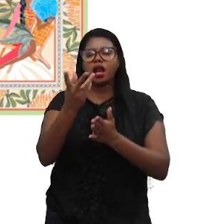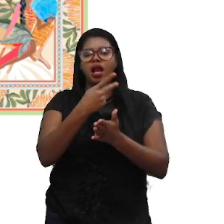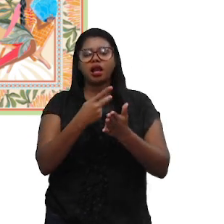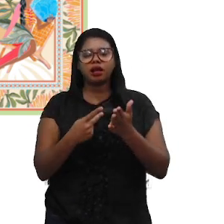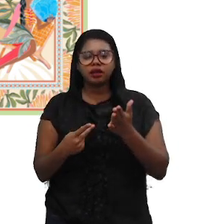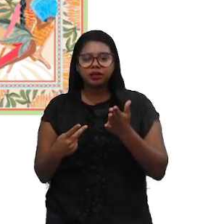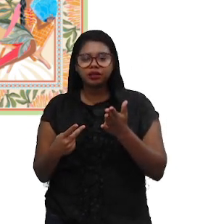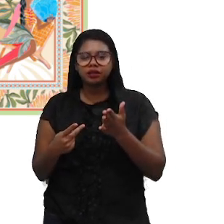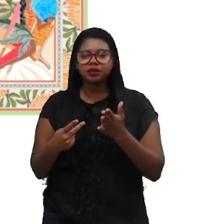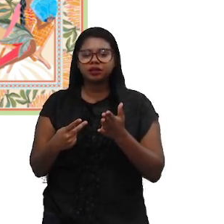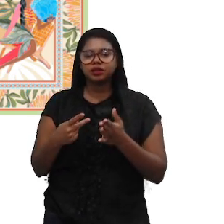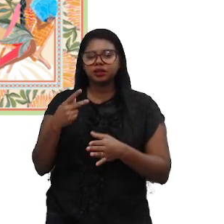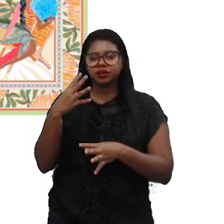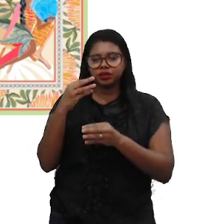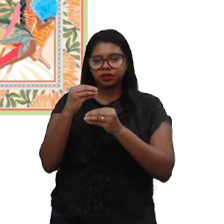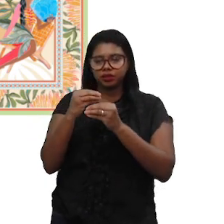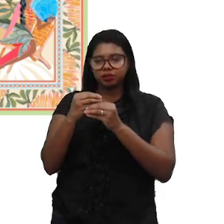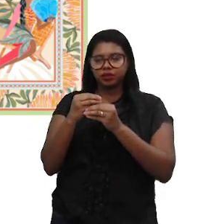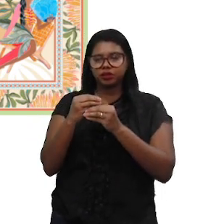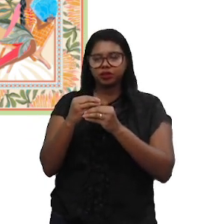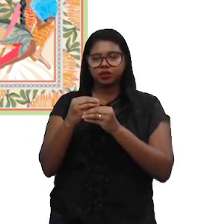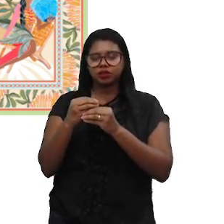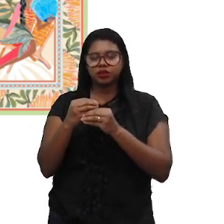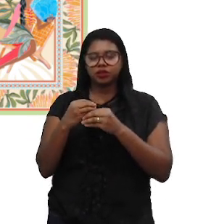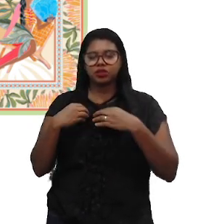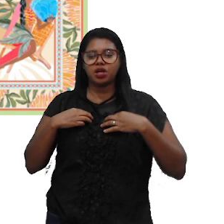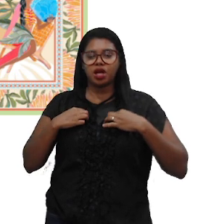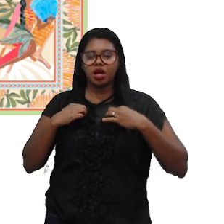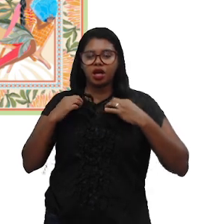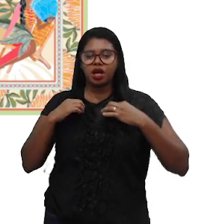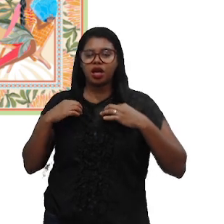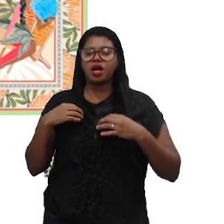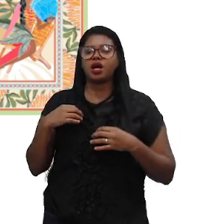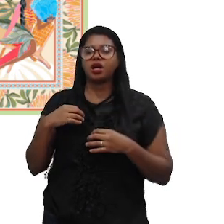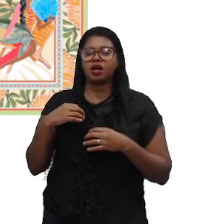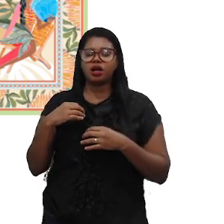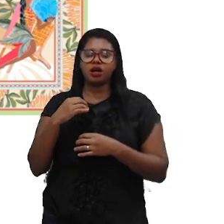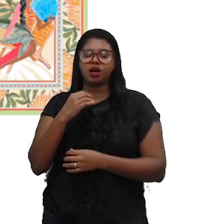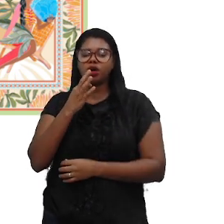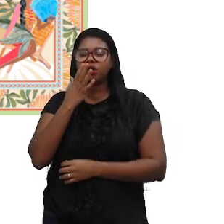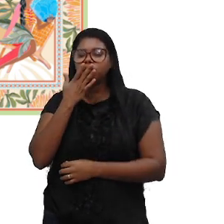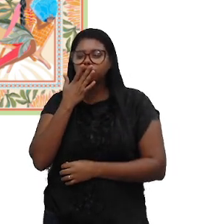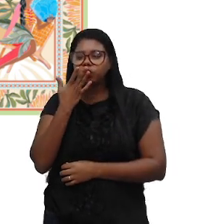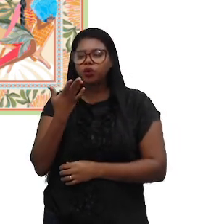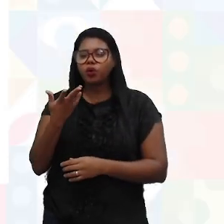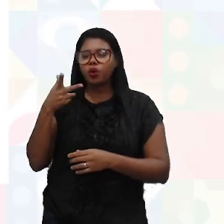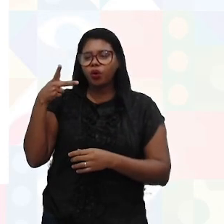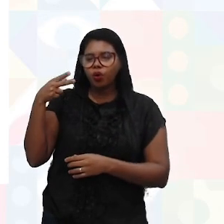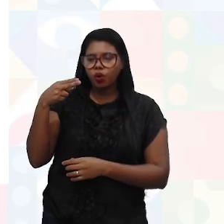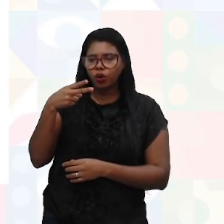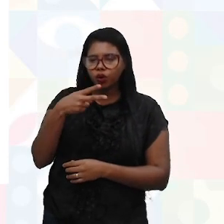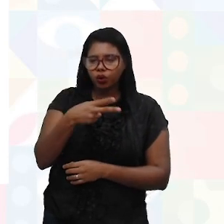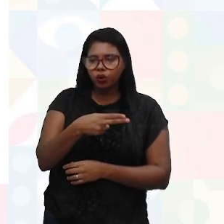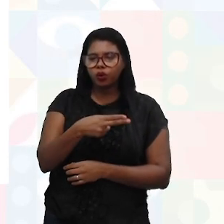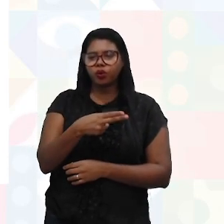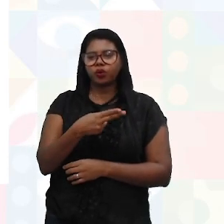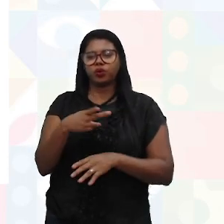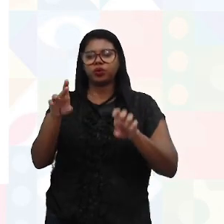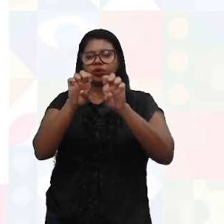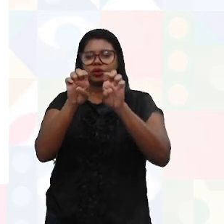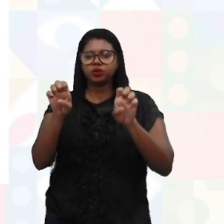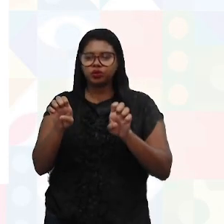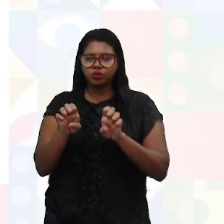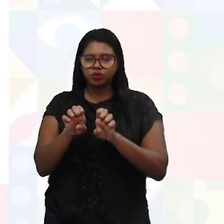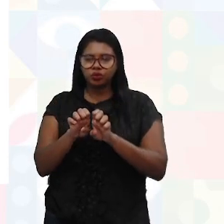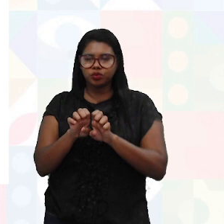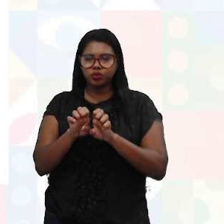na concepção de uma estampa, quanto da parte têxtil mesmo, né? De corte, né? De estruturação de uma